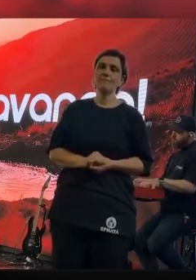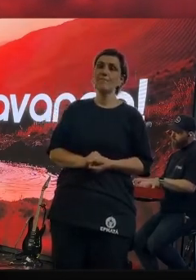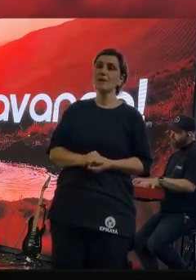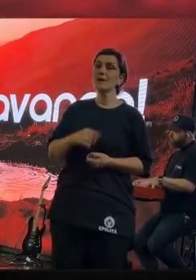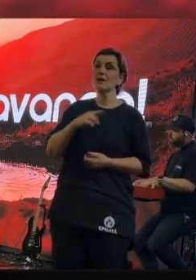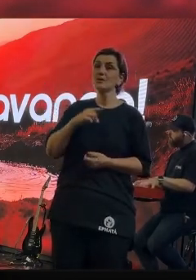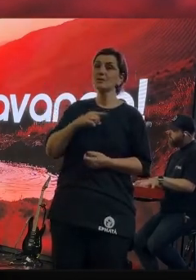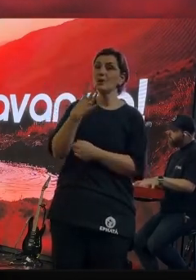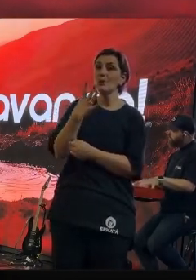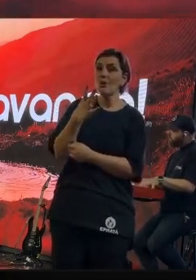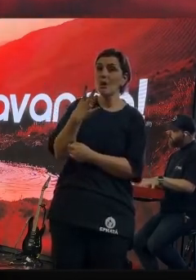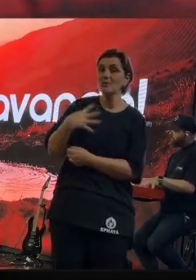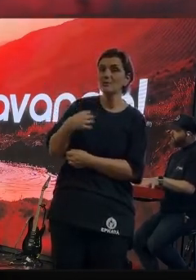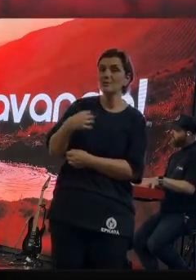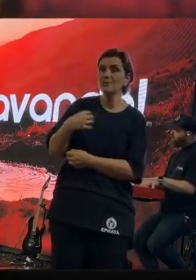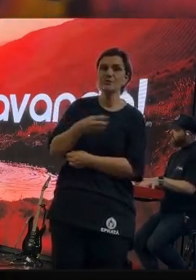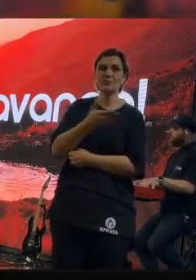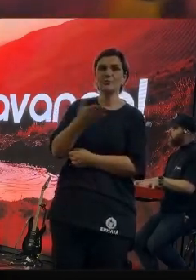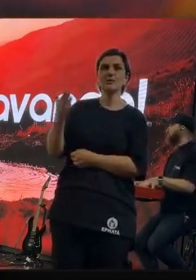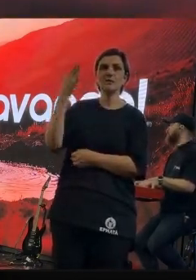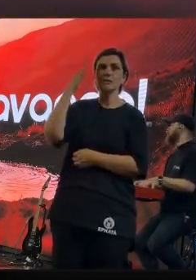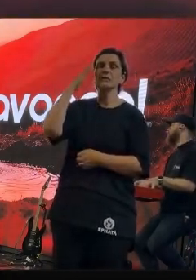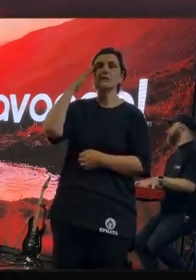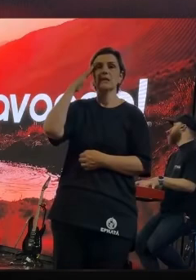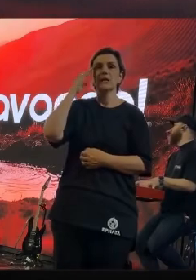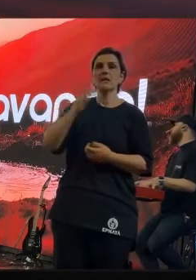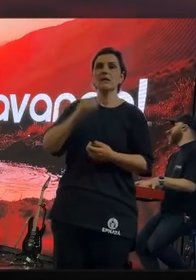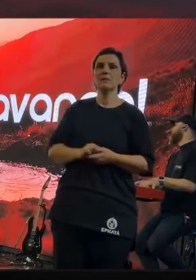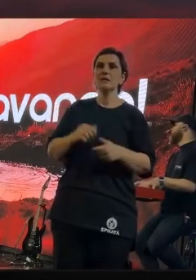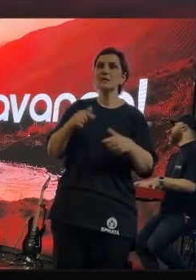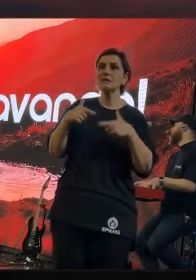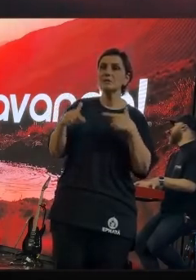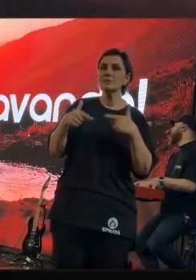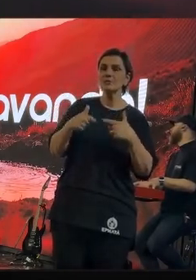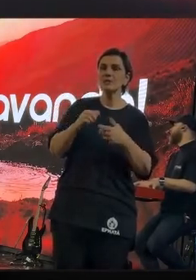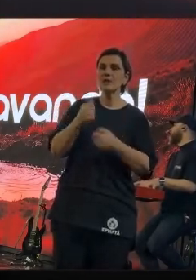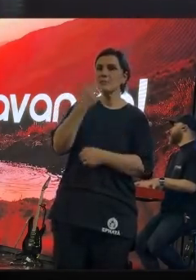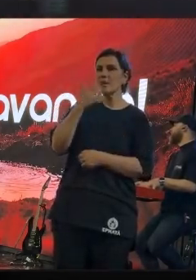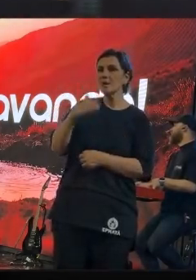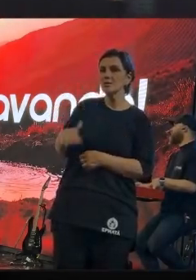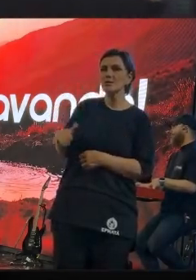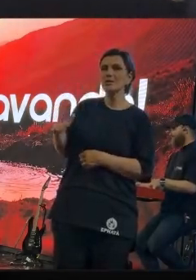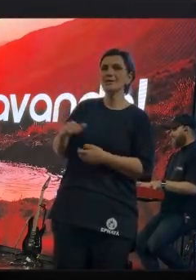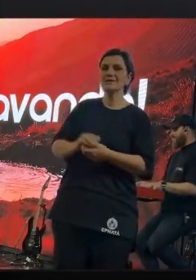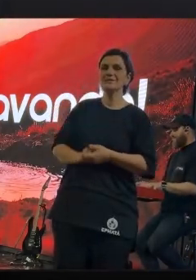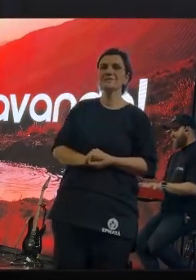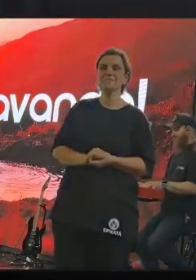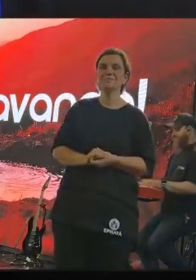Eu tenho 4 filhos, como vocês sabem. Estamos trabalhando no 5º, se o Senhor permitir.